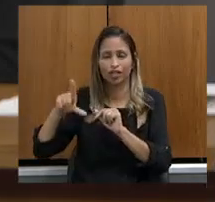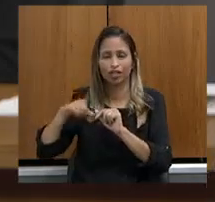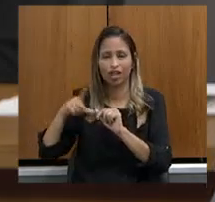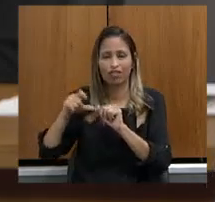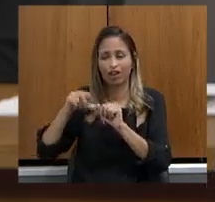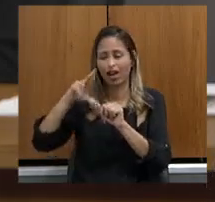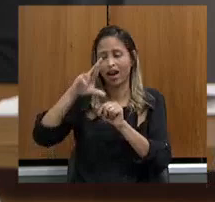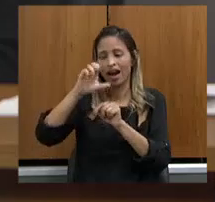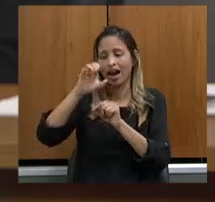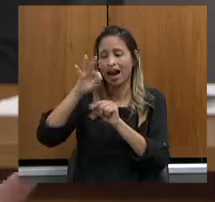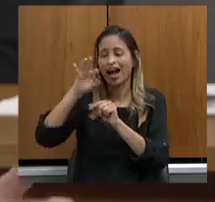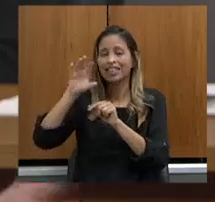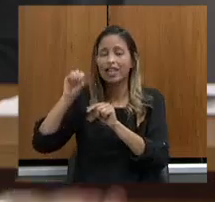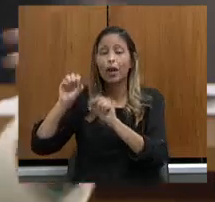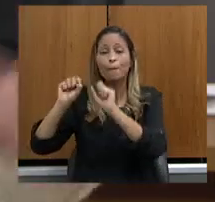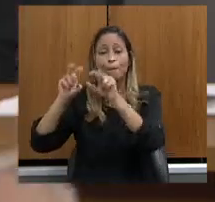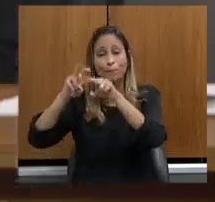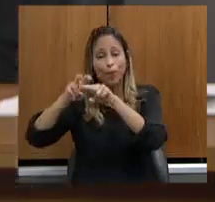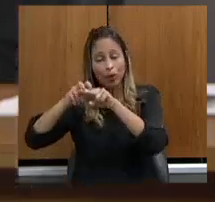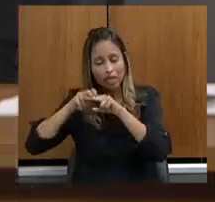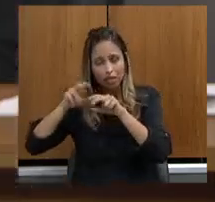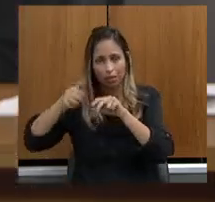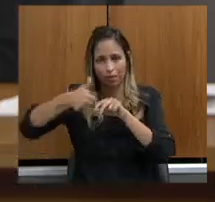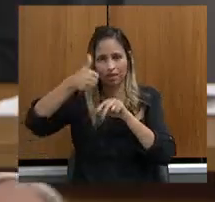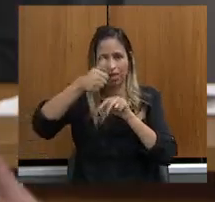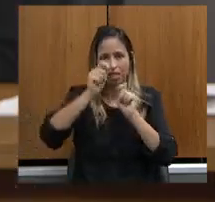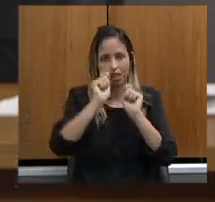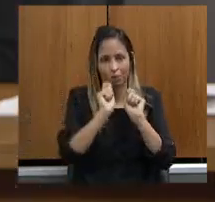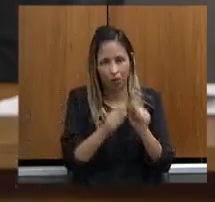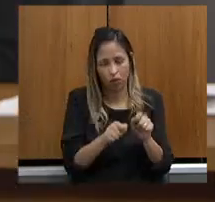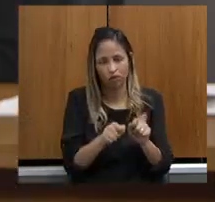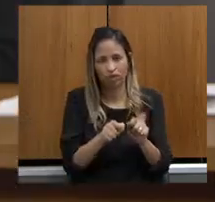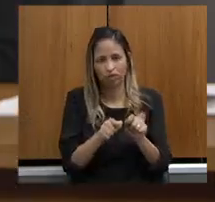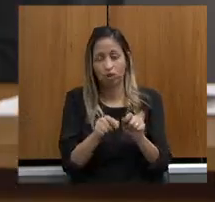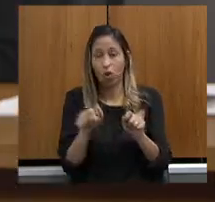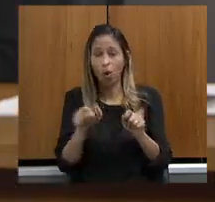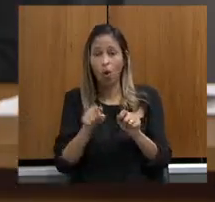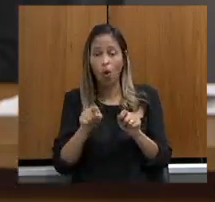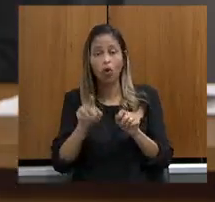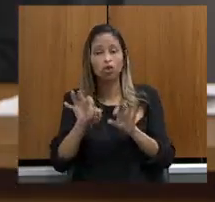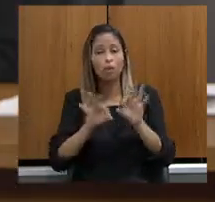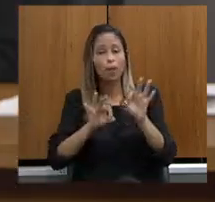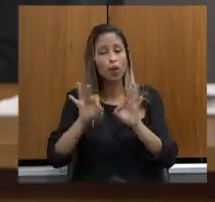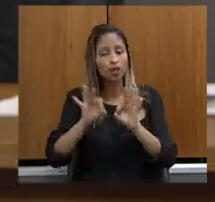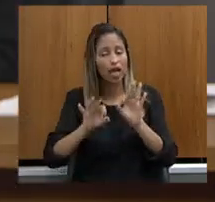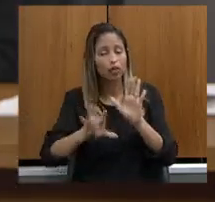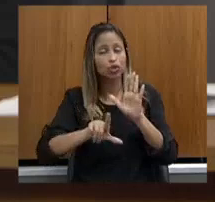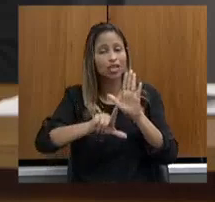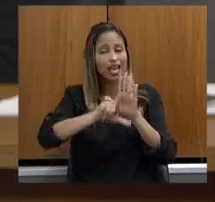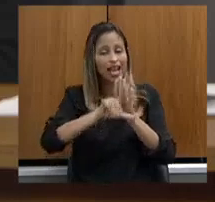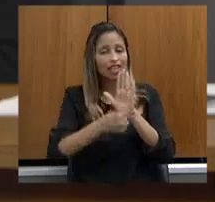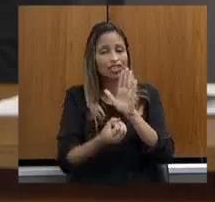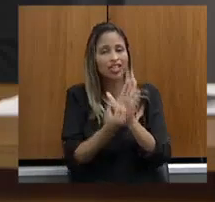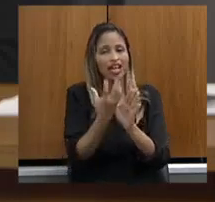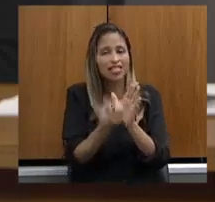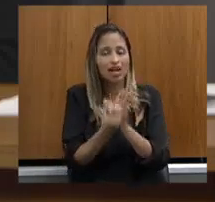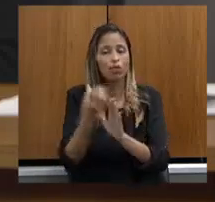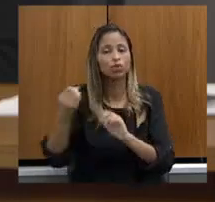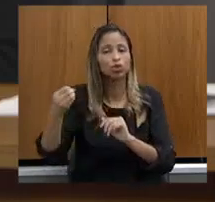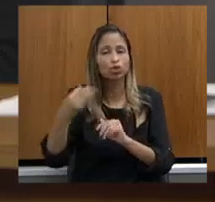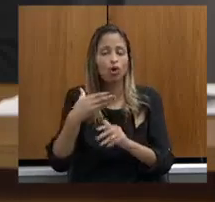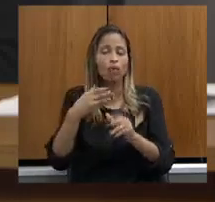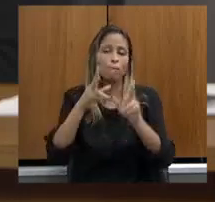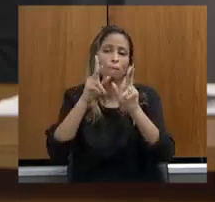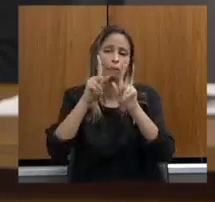rateio e por isso podemos fazer pela primeira vez nós não poderíamos de mandar um projeto de lei de criação de uma nova despesa de